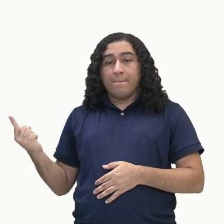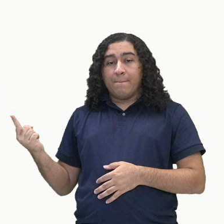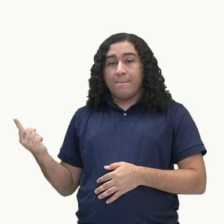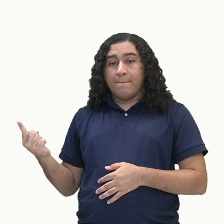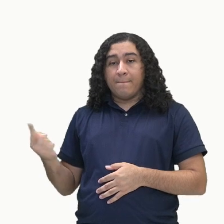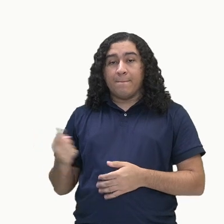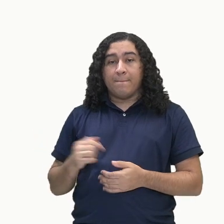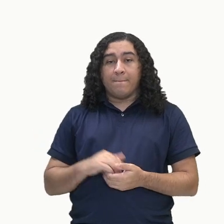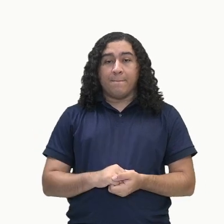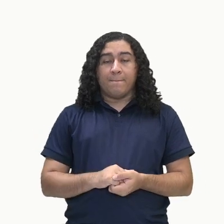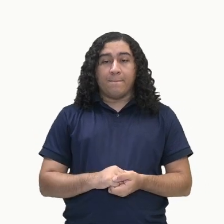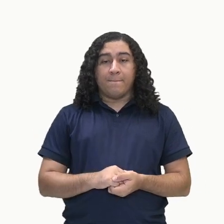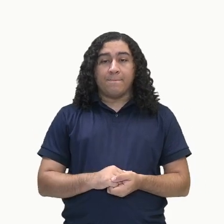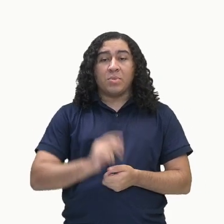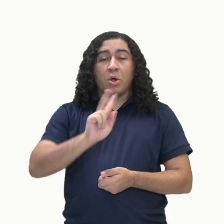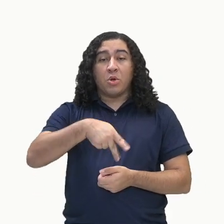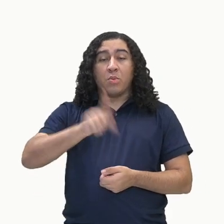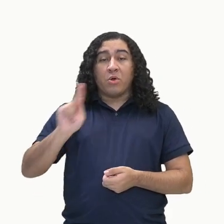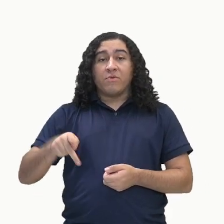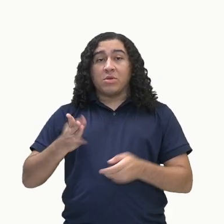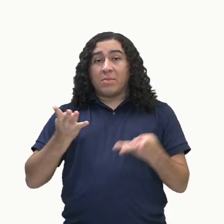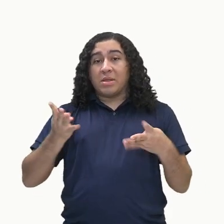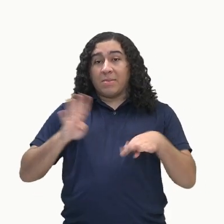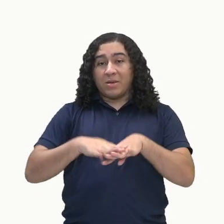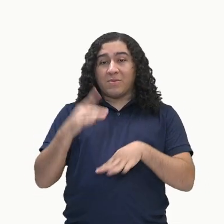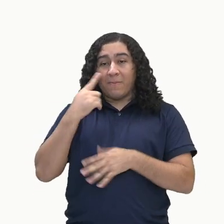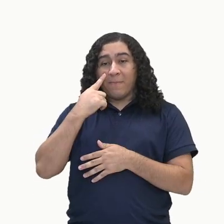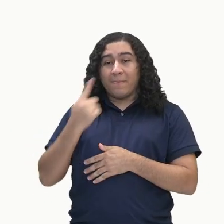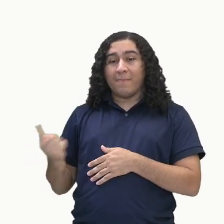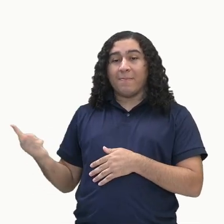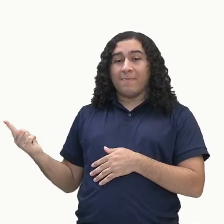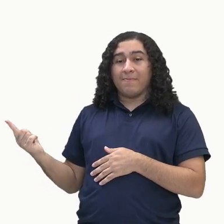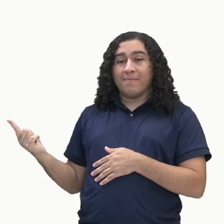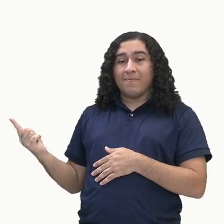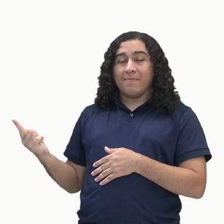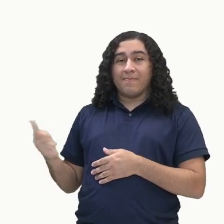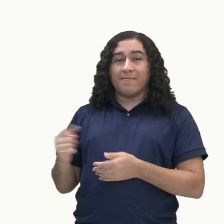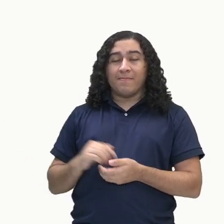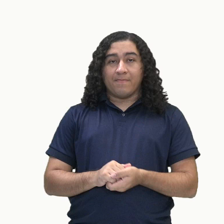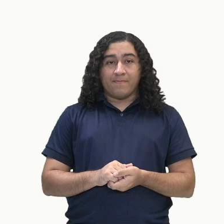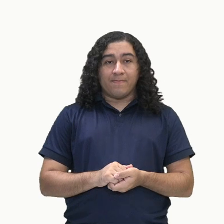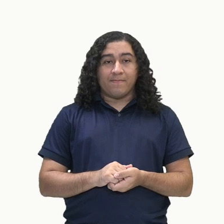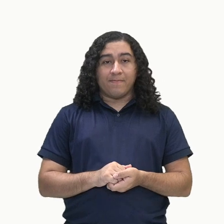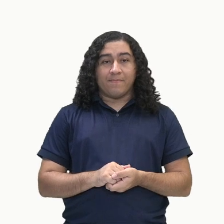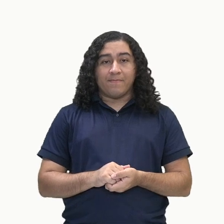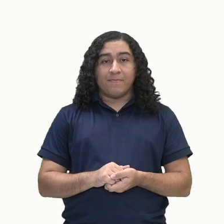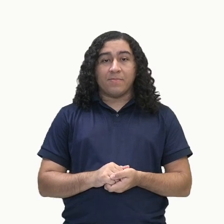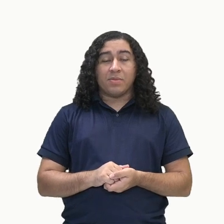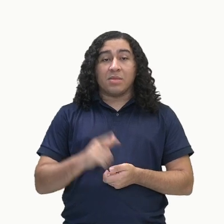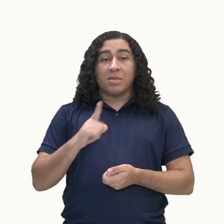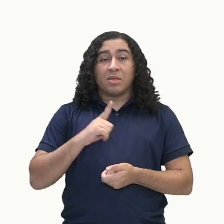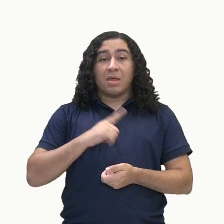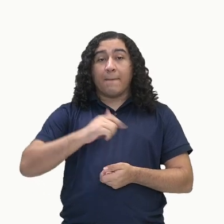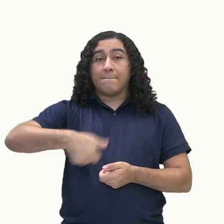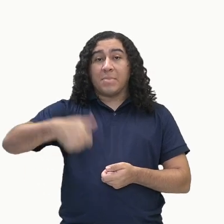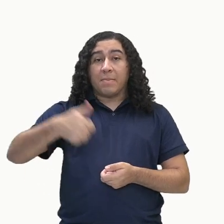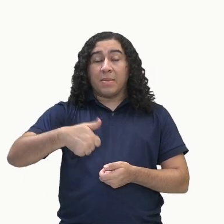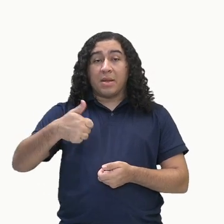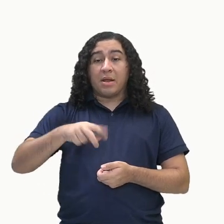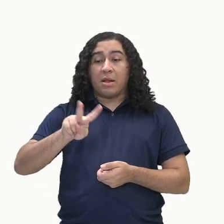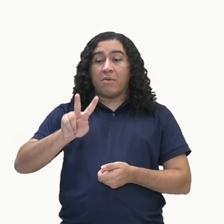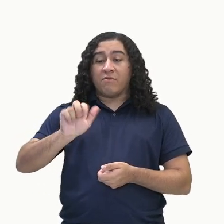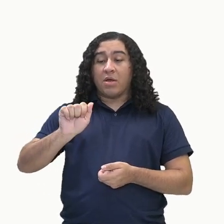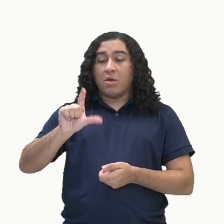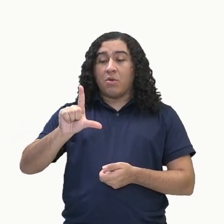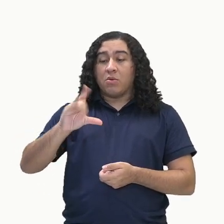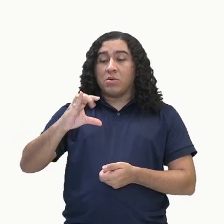aqui os nossos professores de matemática. Temos aqui a Valcineide, ó, na sua camisa é o número 6. Então, se